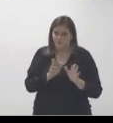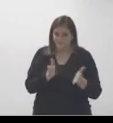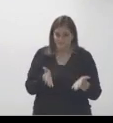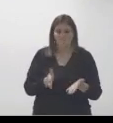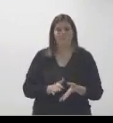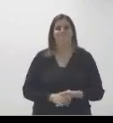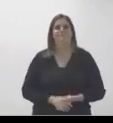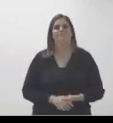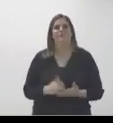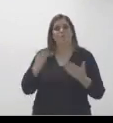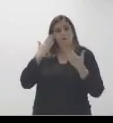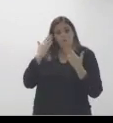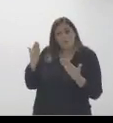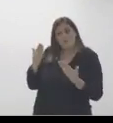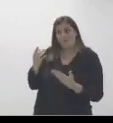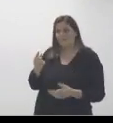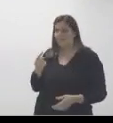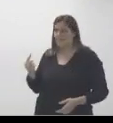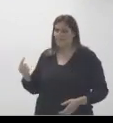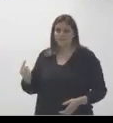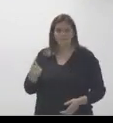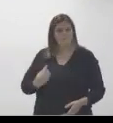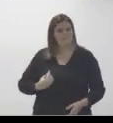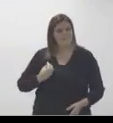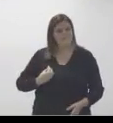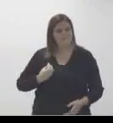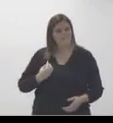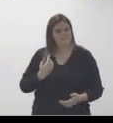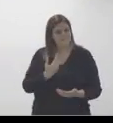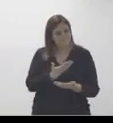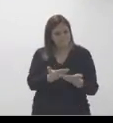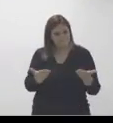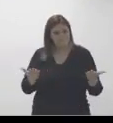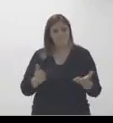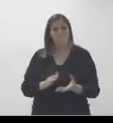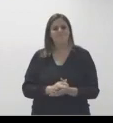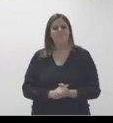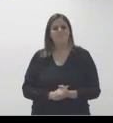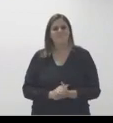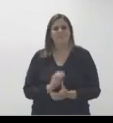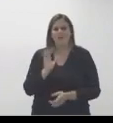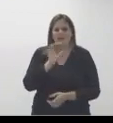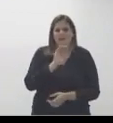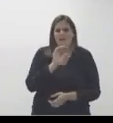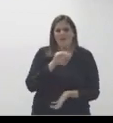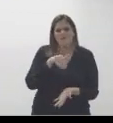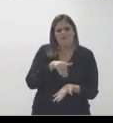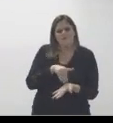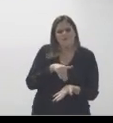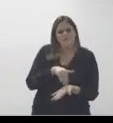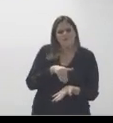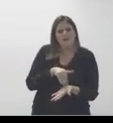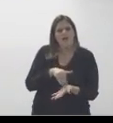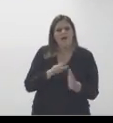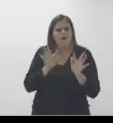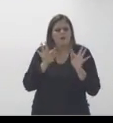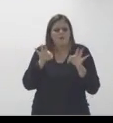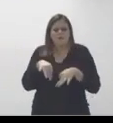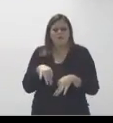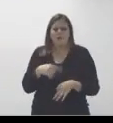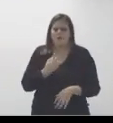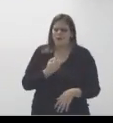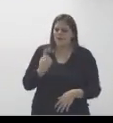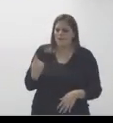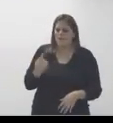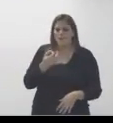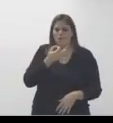muito obrigado e antes de terminar eu queria passar a palavra rapidamente para todos os integrantes aqui fazer considerações finais